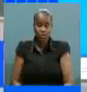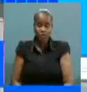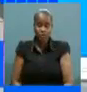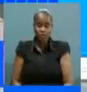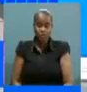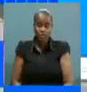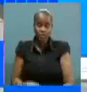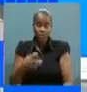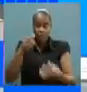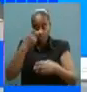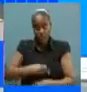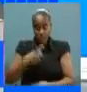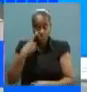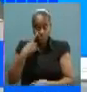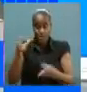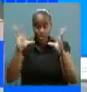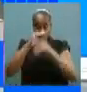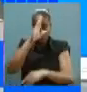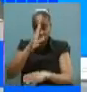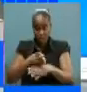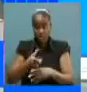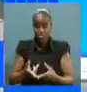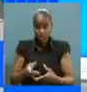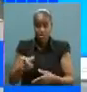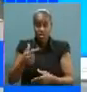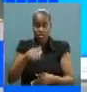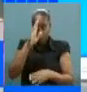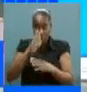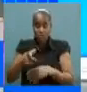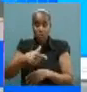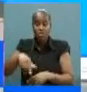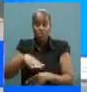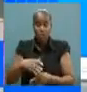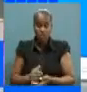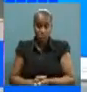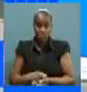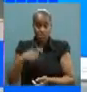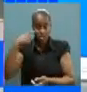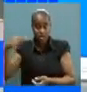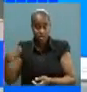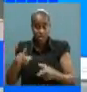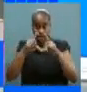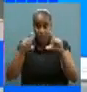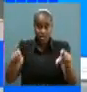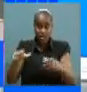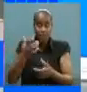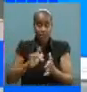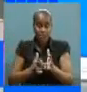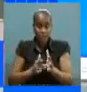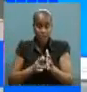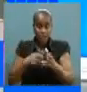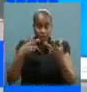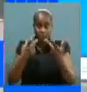E para ficarmos a conhecer mais ao pormenor o que está-se a passar na nossa zona, especialistas da empresa brasileira de pesquisa agropecuária,